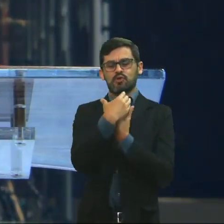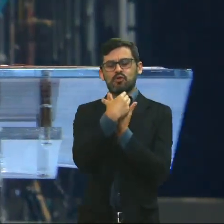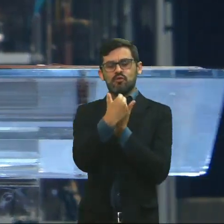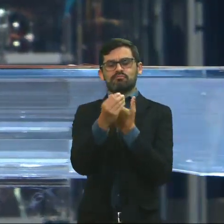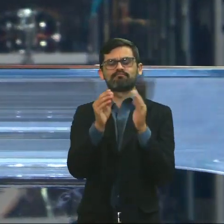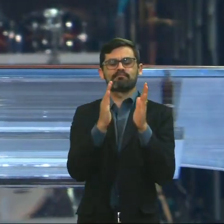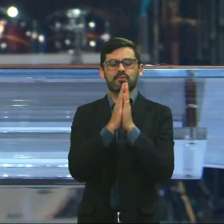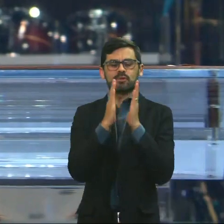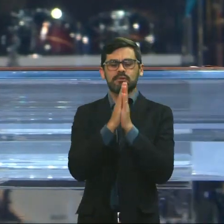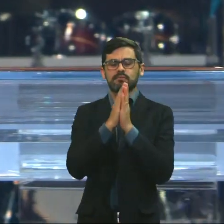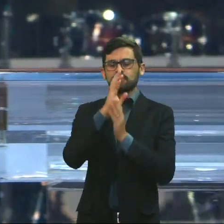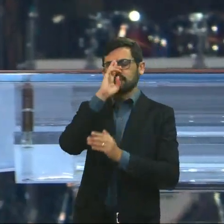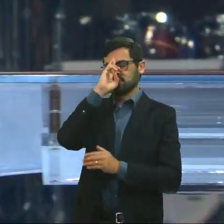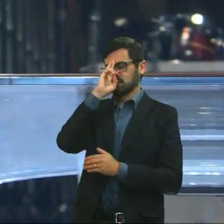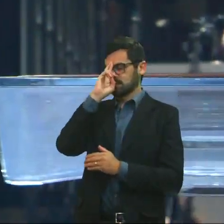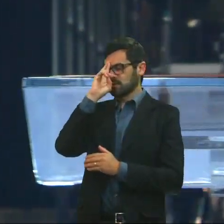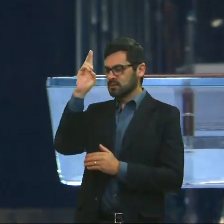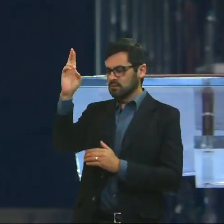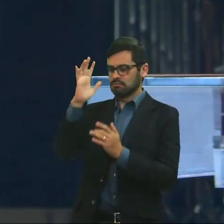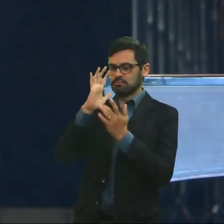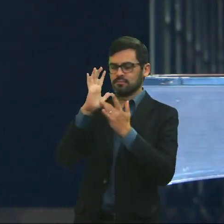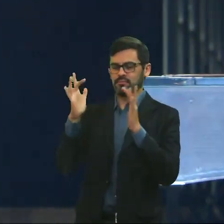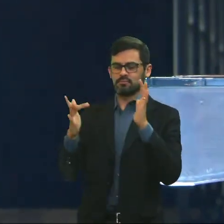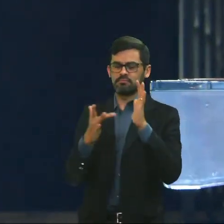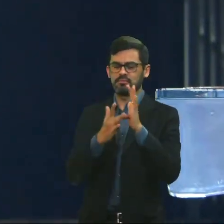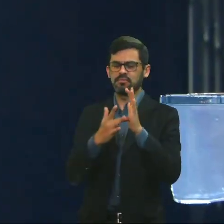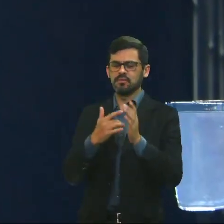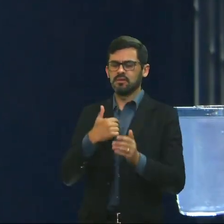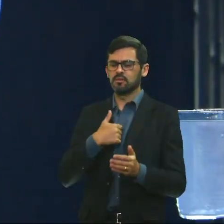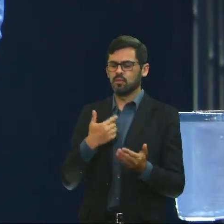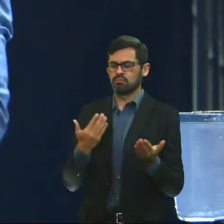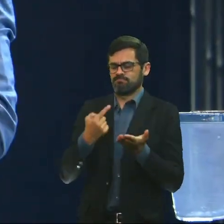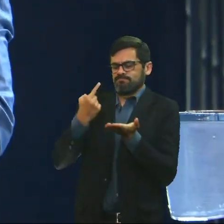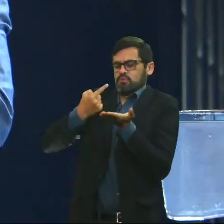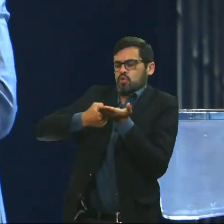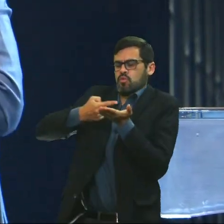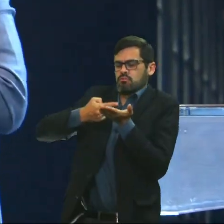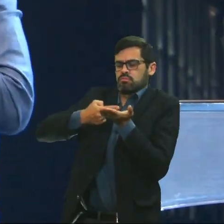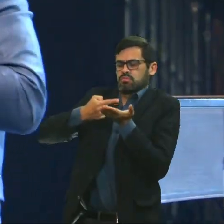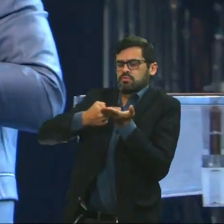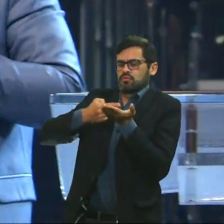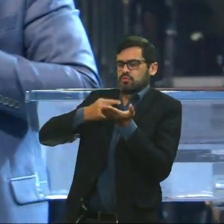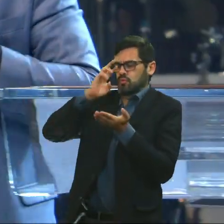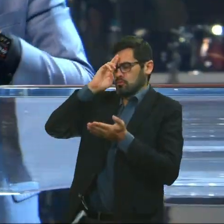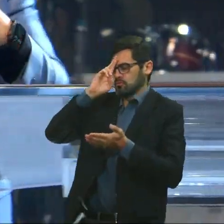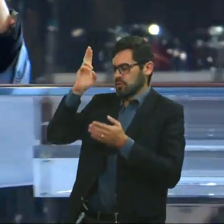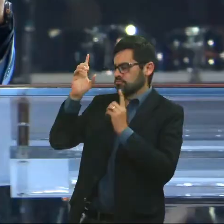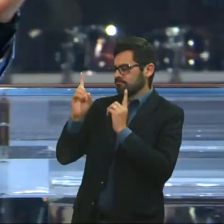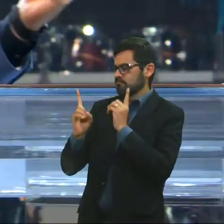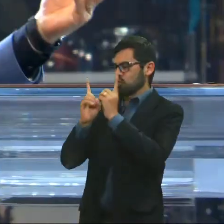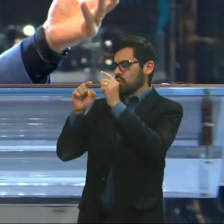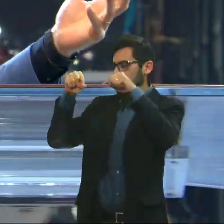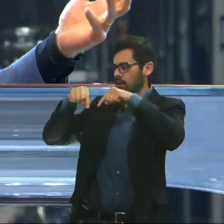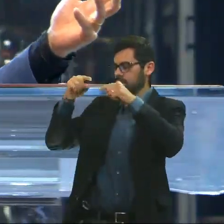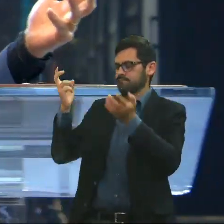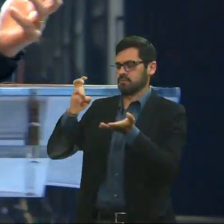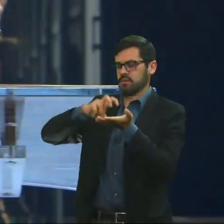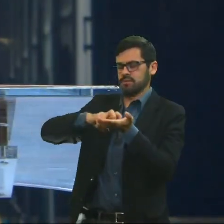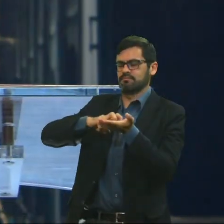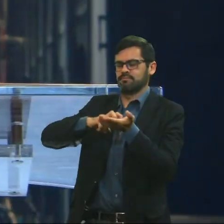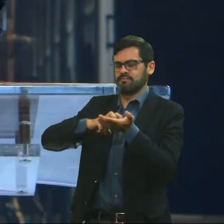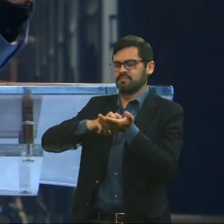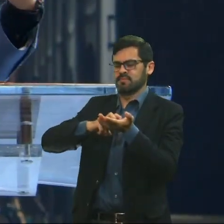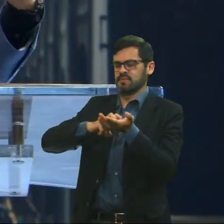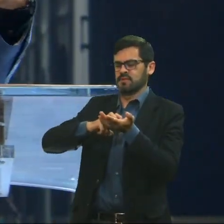Senhor Jesus, eu marquei um encontro contigo esta manhã.